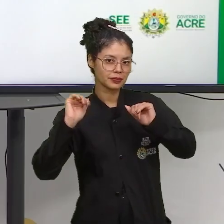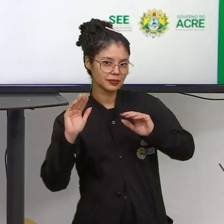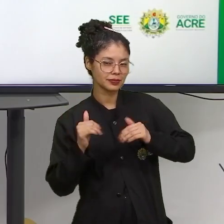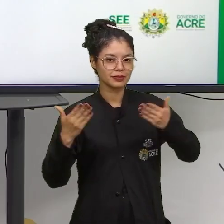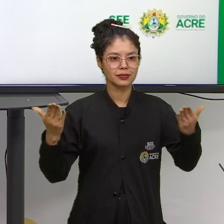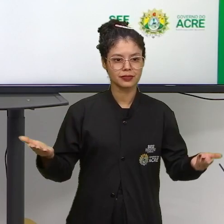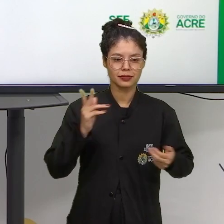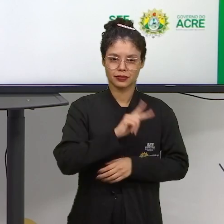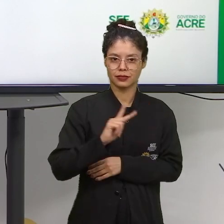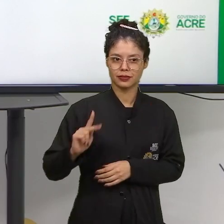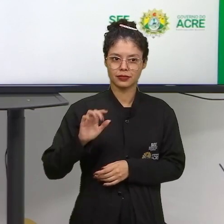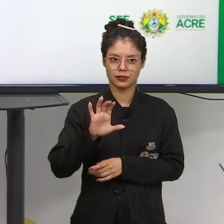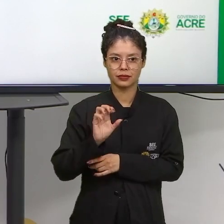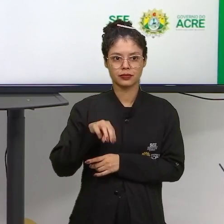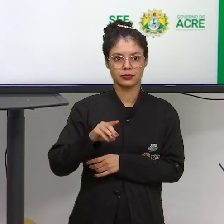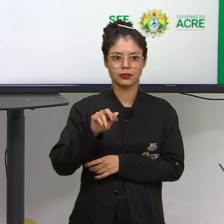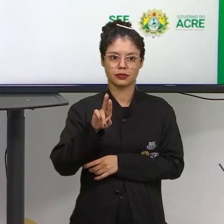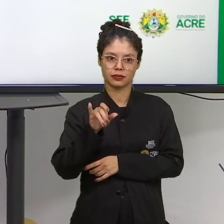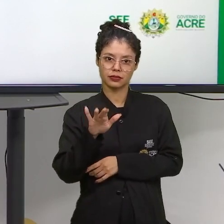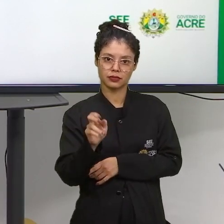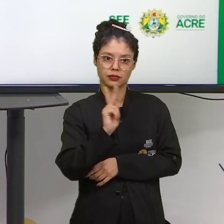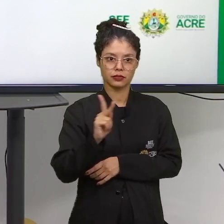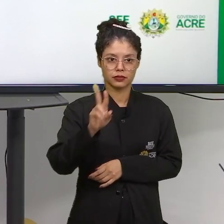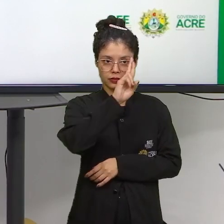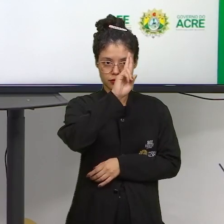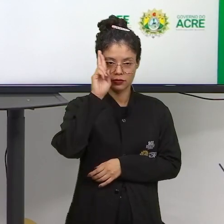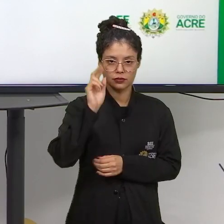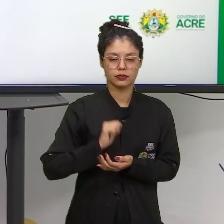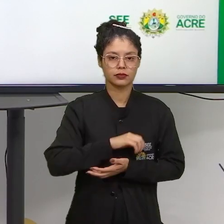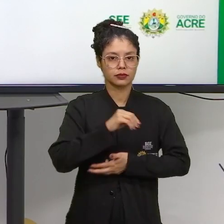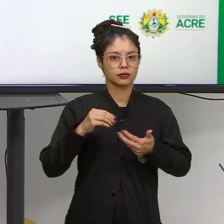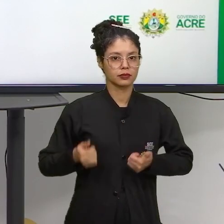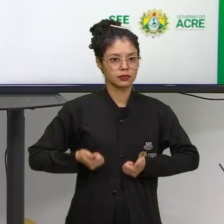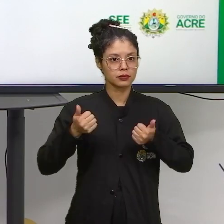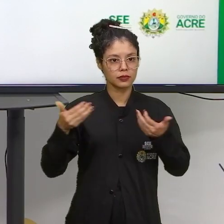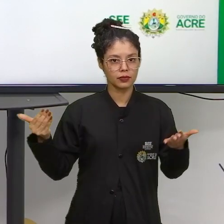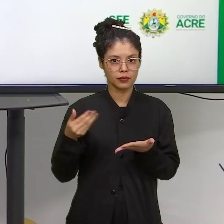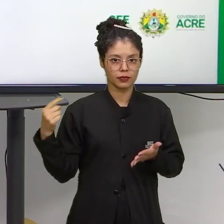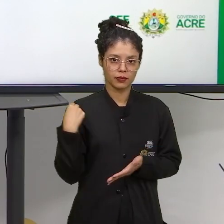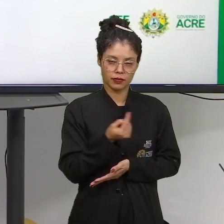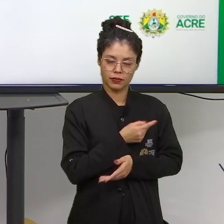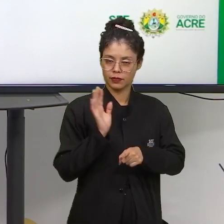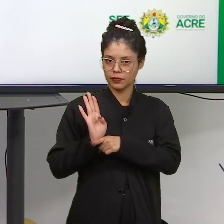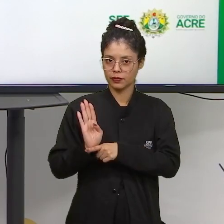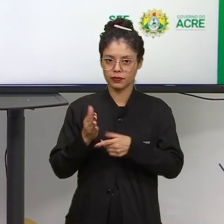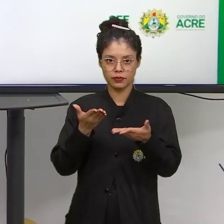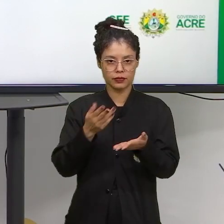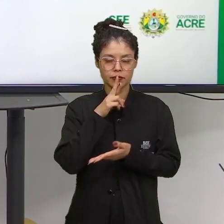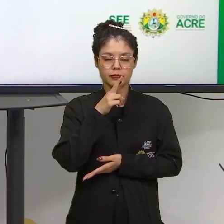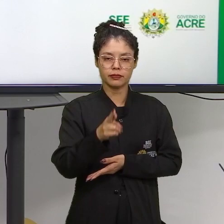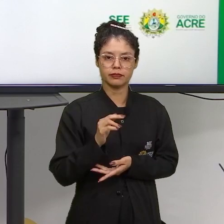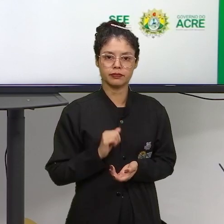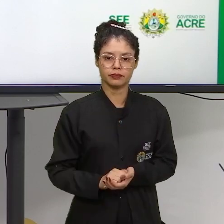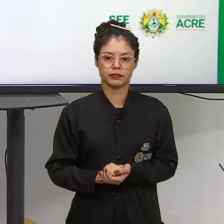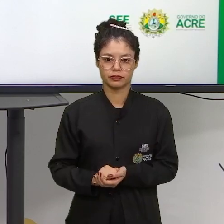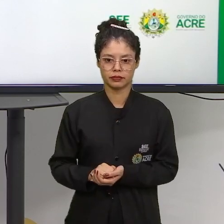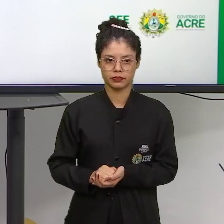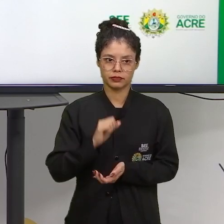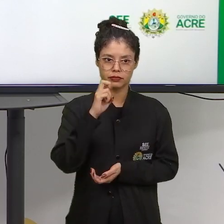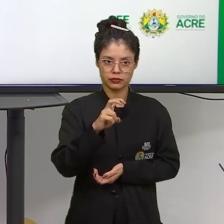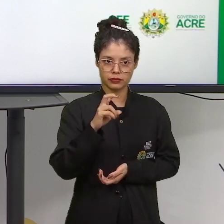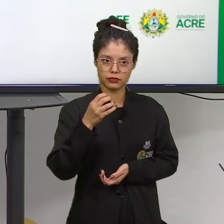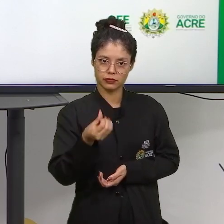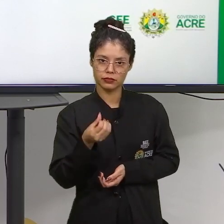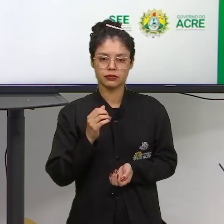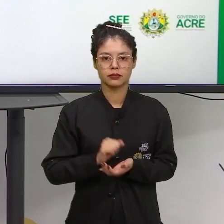Olá pessoal, eu sou a professora Manuele Costa, professora de História do Pré-ENEM Legal, e eu estou aqui hoje para te ajudar a resolver a questão